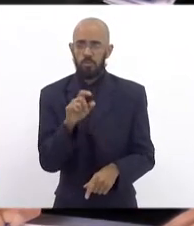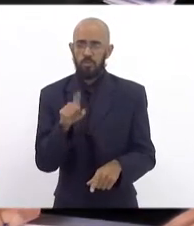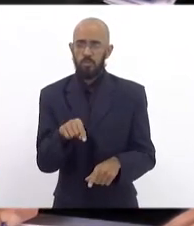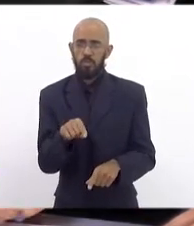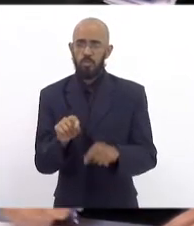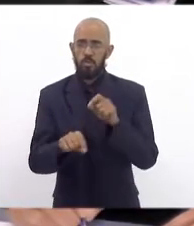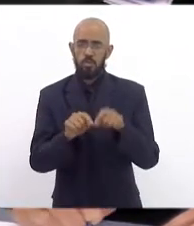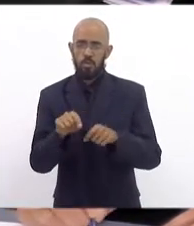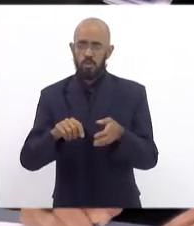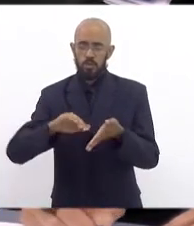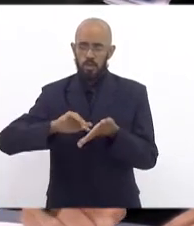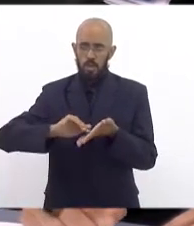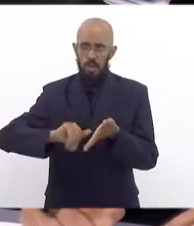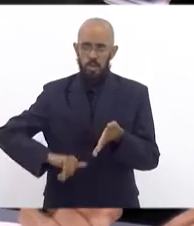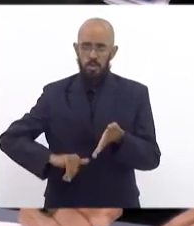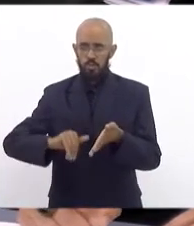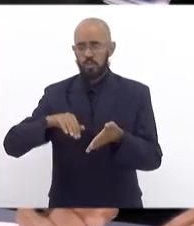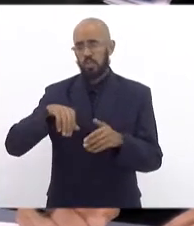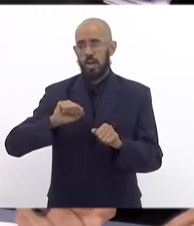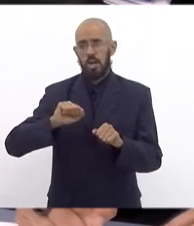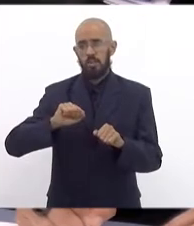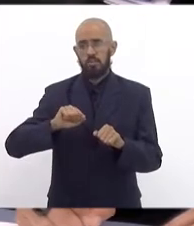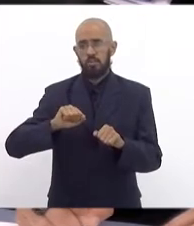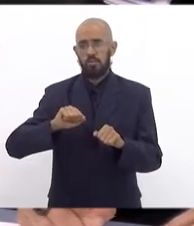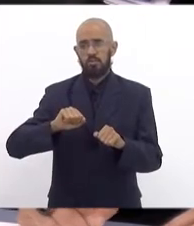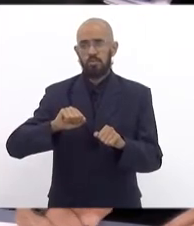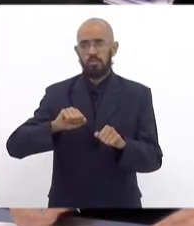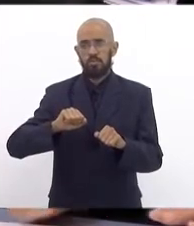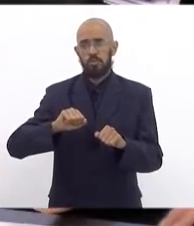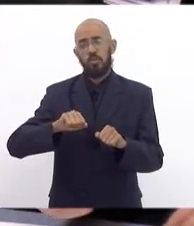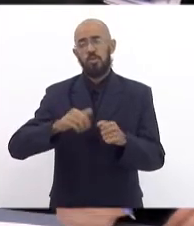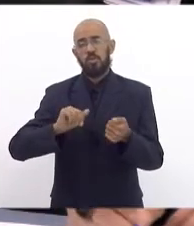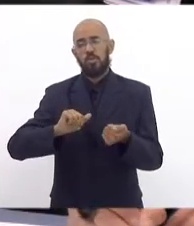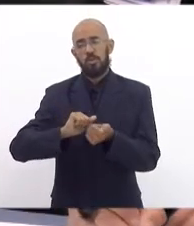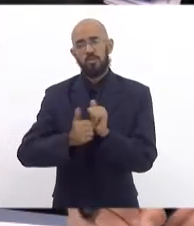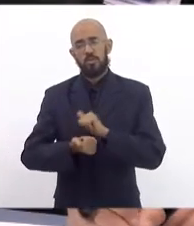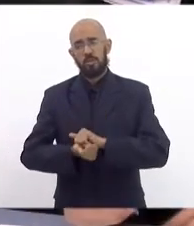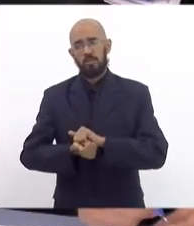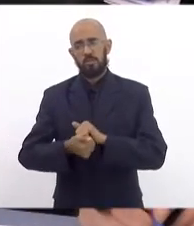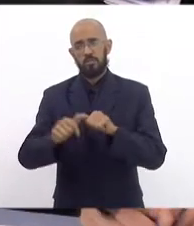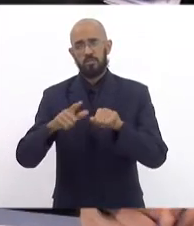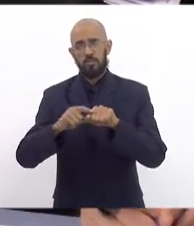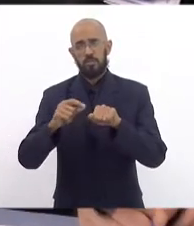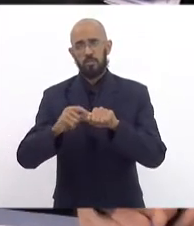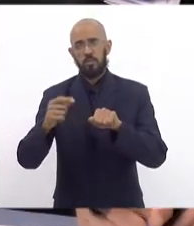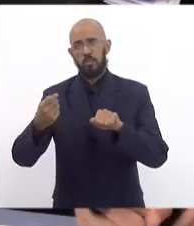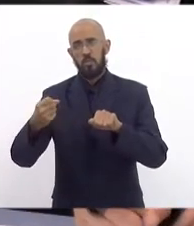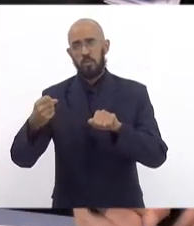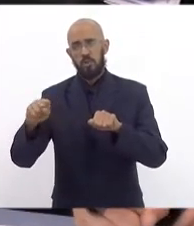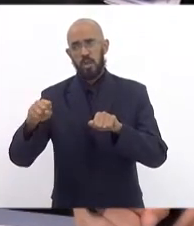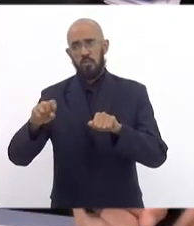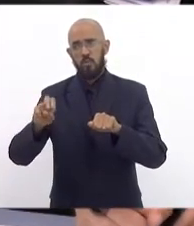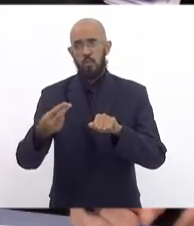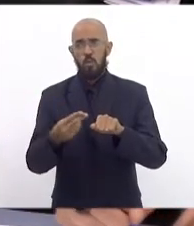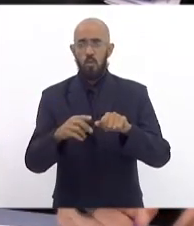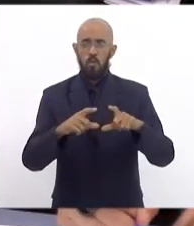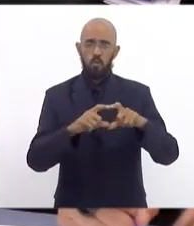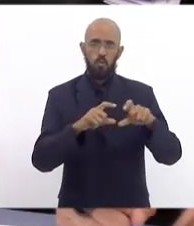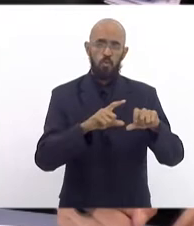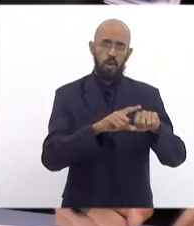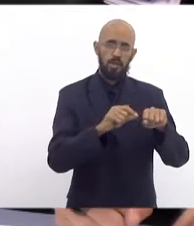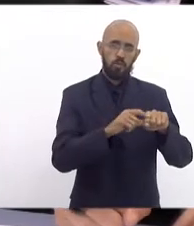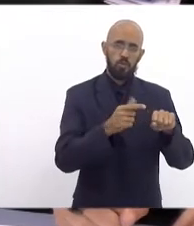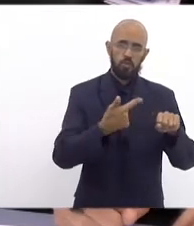que e tirar esse no que couber e que faça um ajuste ou no artigo 8º ou até no artigo 2º parágrafo terceiro